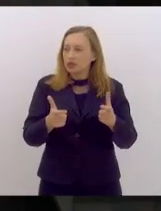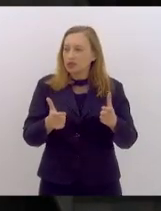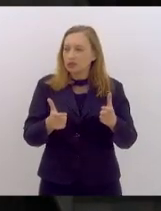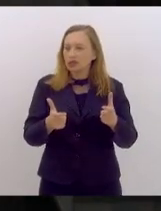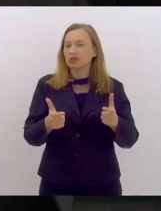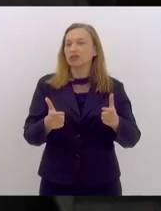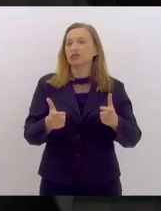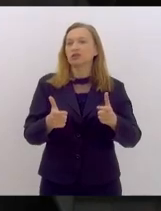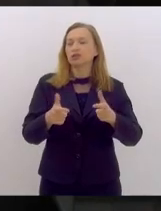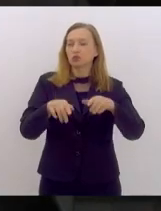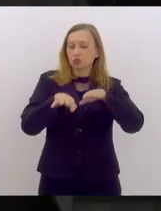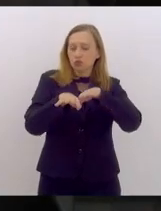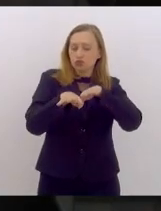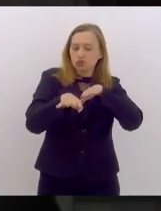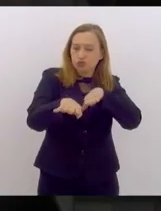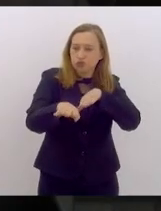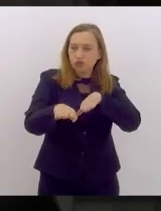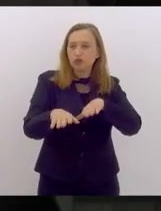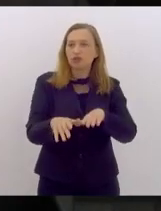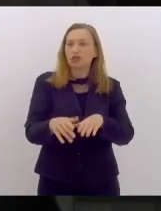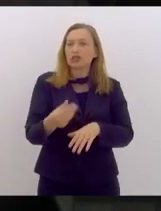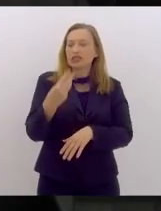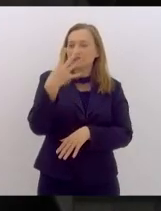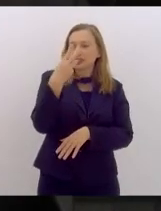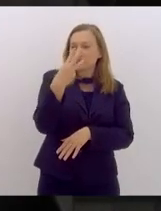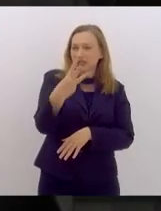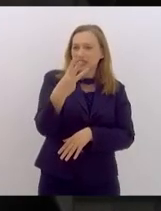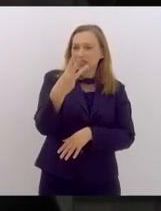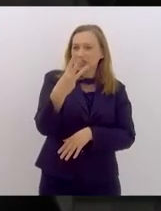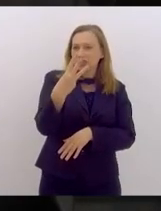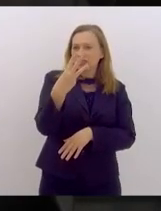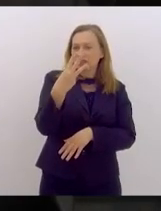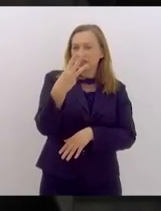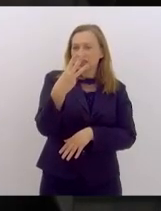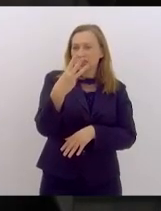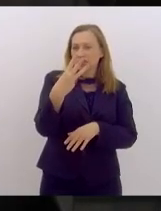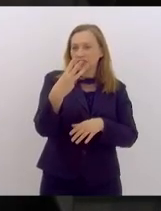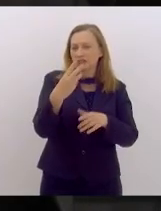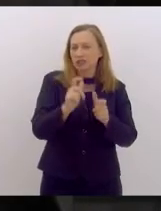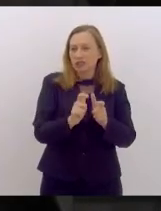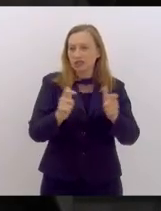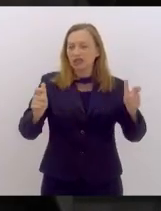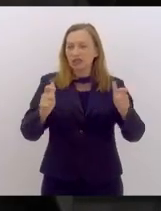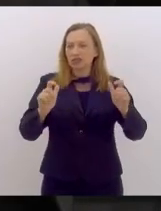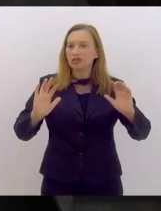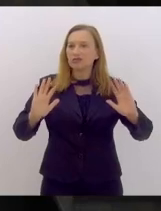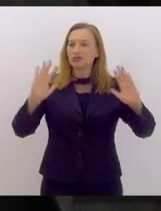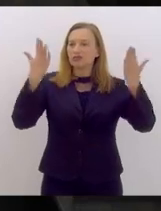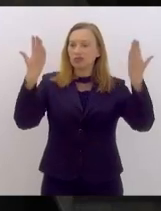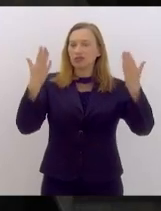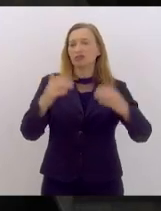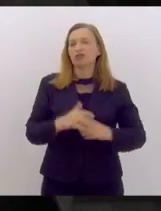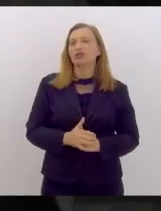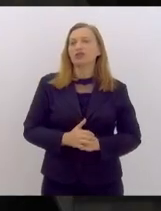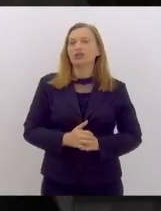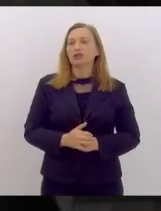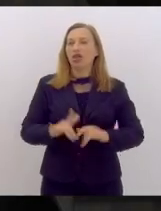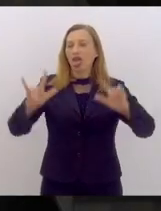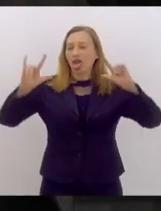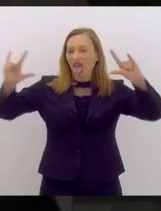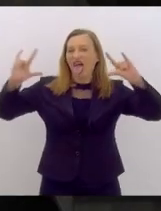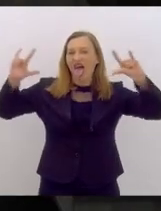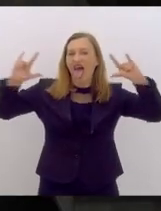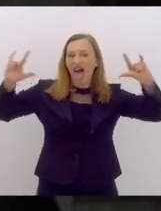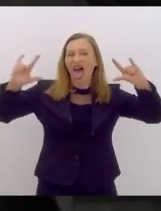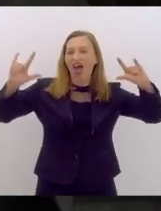Por que abrigou três grandes eventos e o Rock in Rio